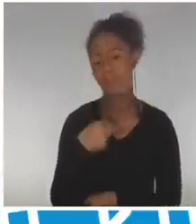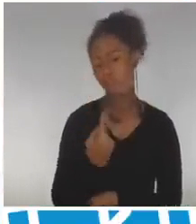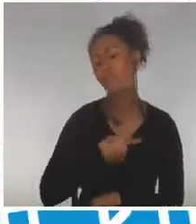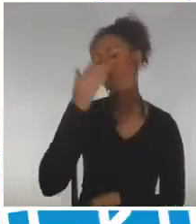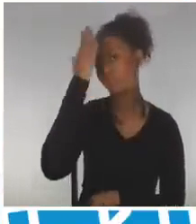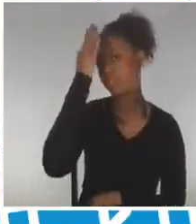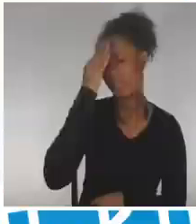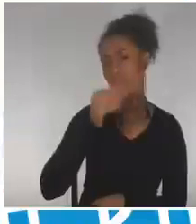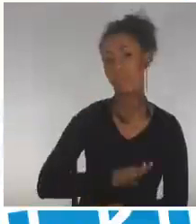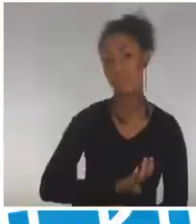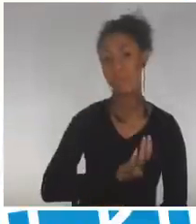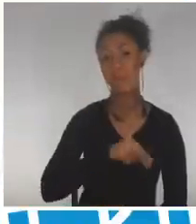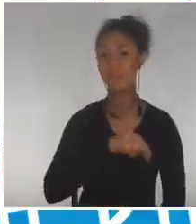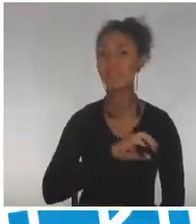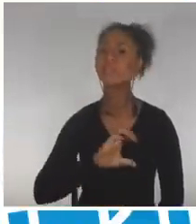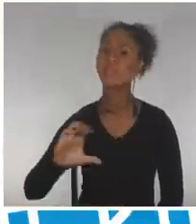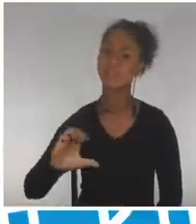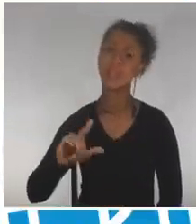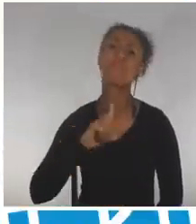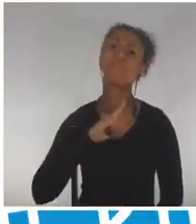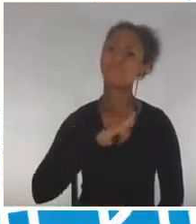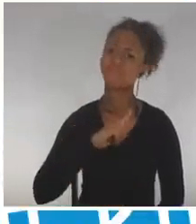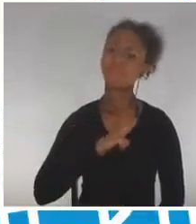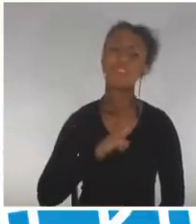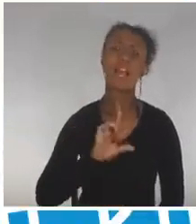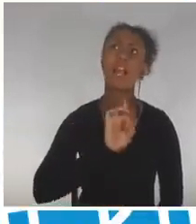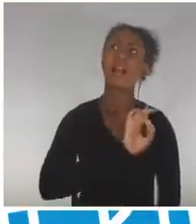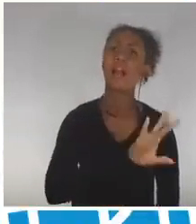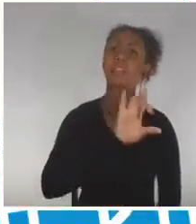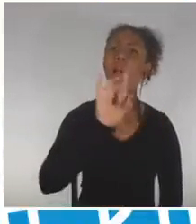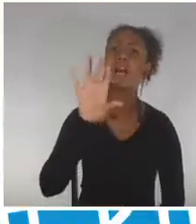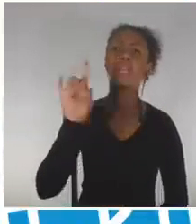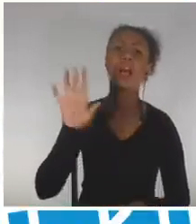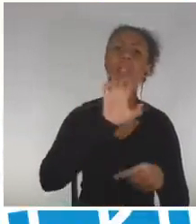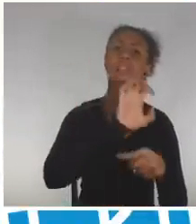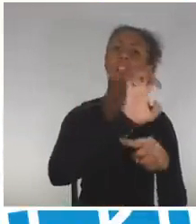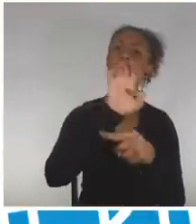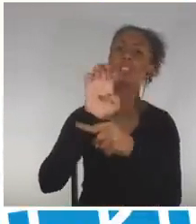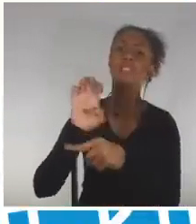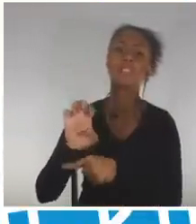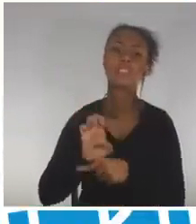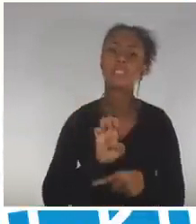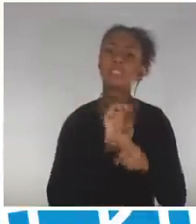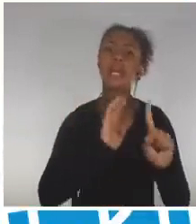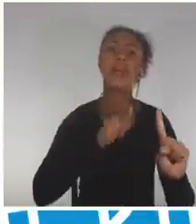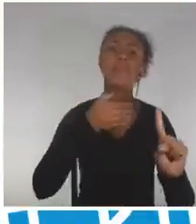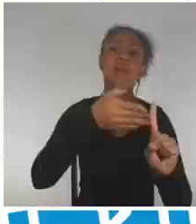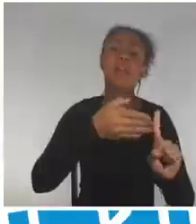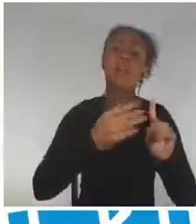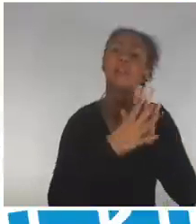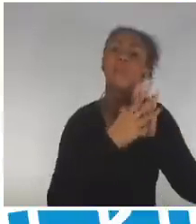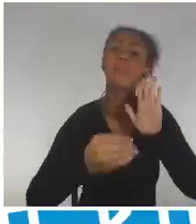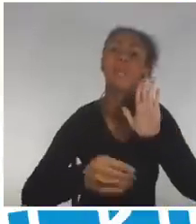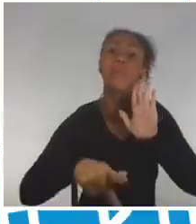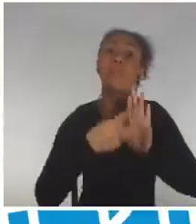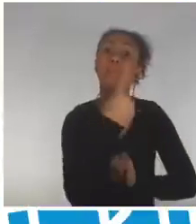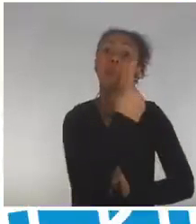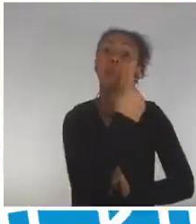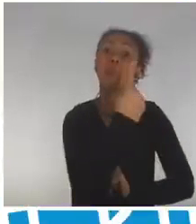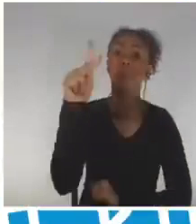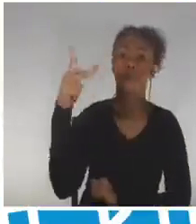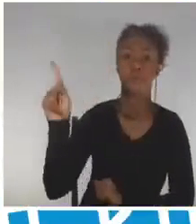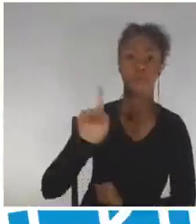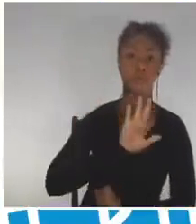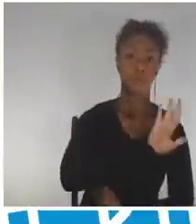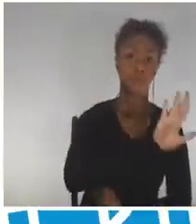grande guarda-chuva. Cada estado, cada município criou seus referenciais, né, curriculares,